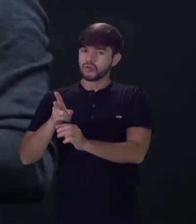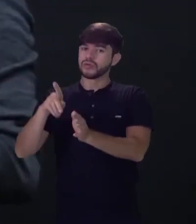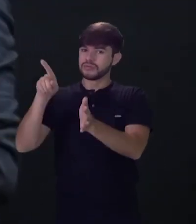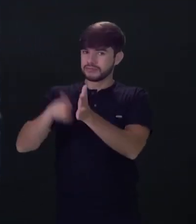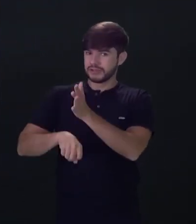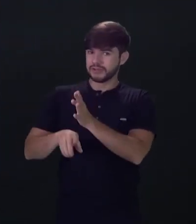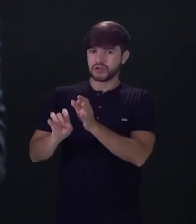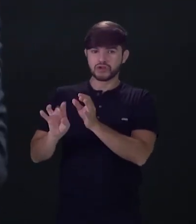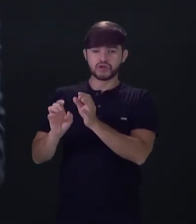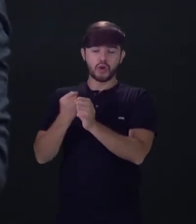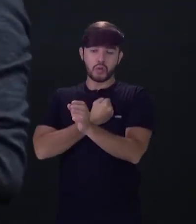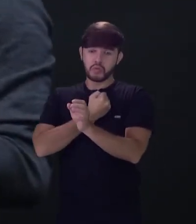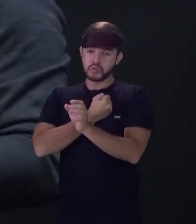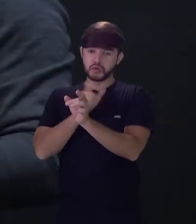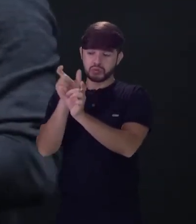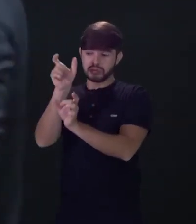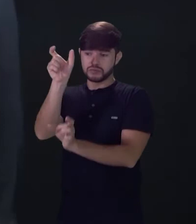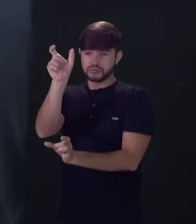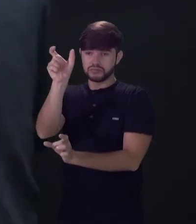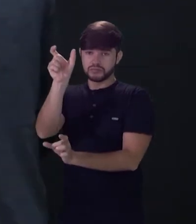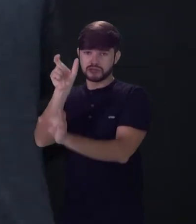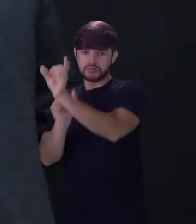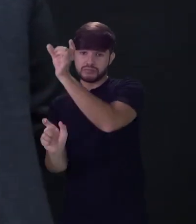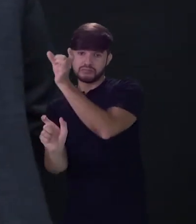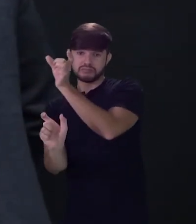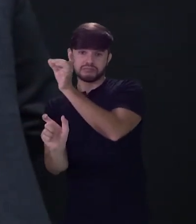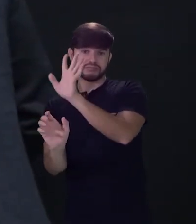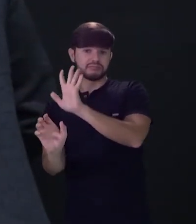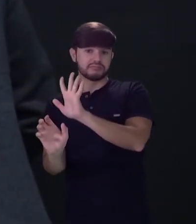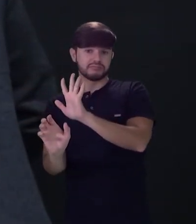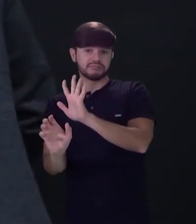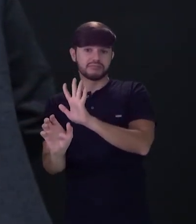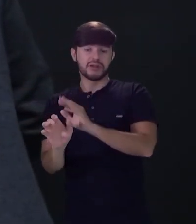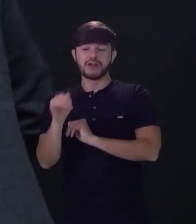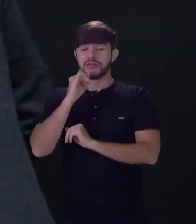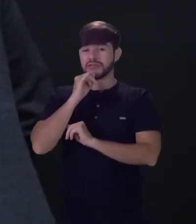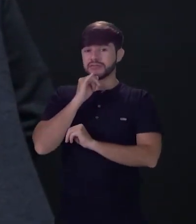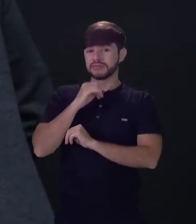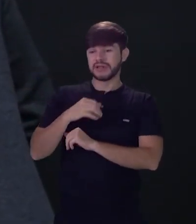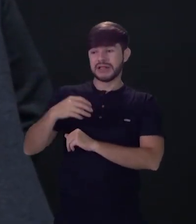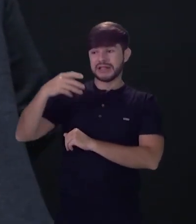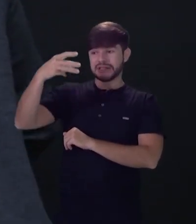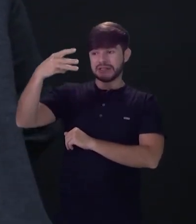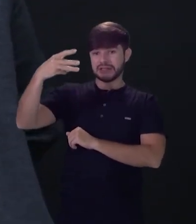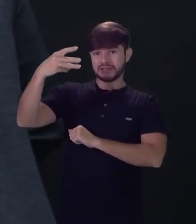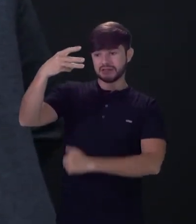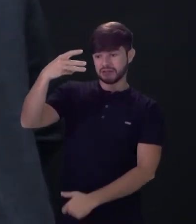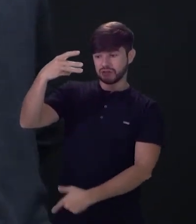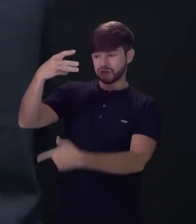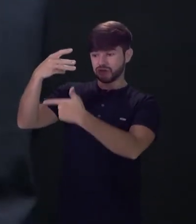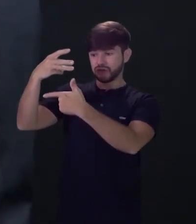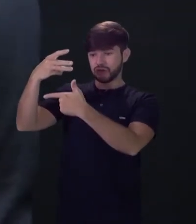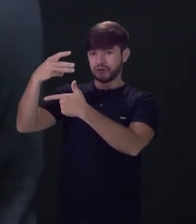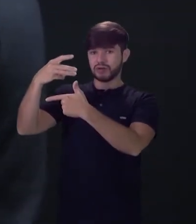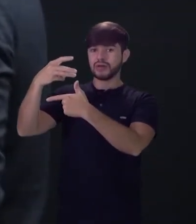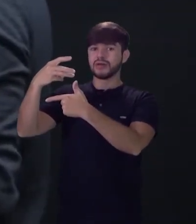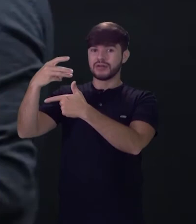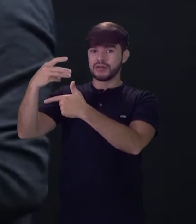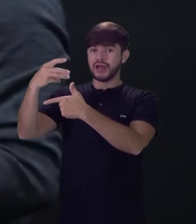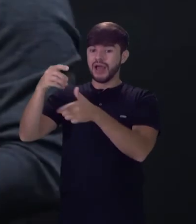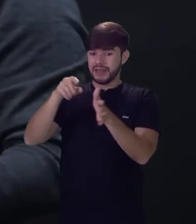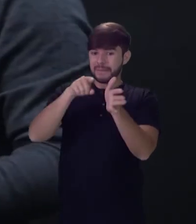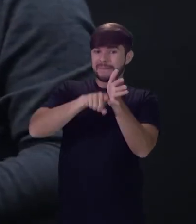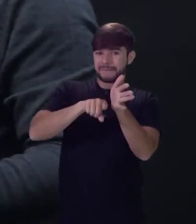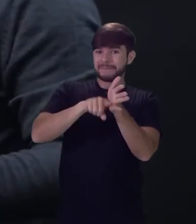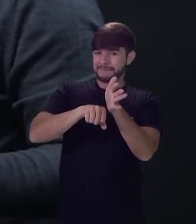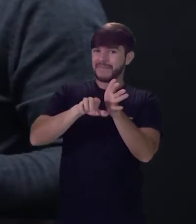tá? E ao invertermos o 2 com 3, teremos então 3 sobre 2. Logo,